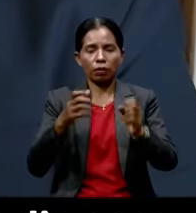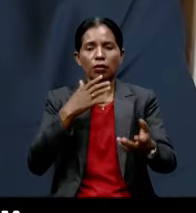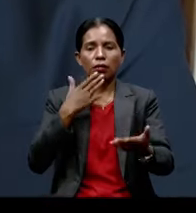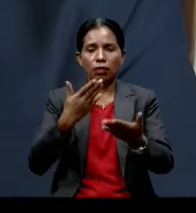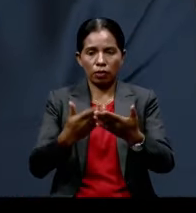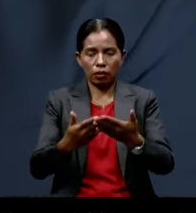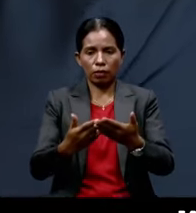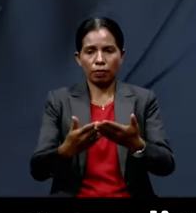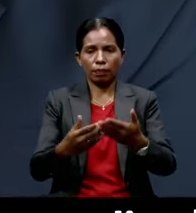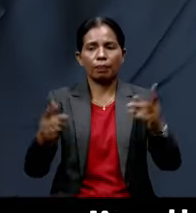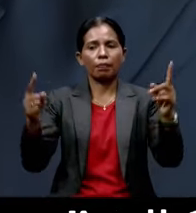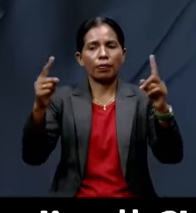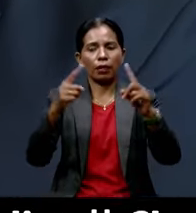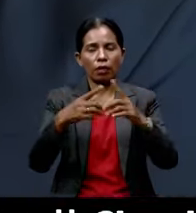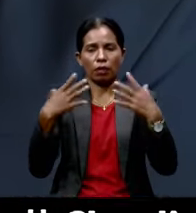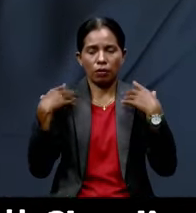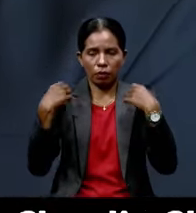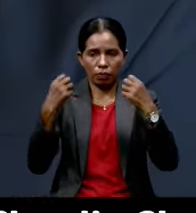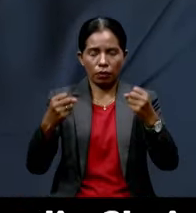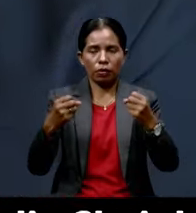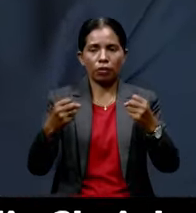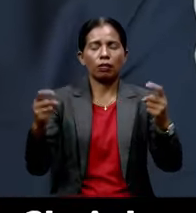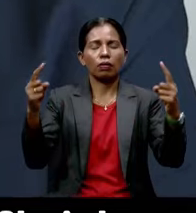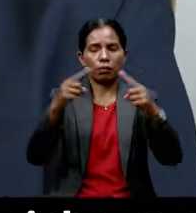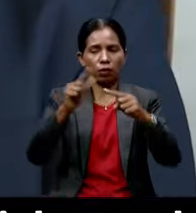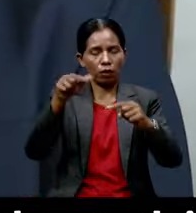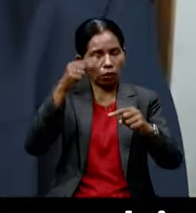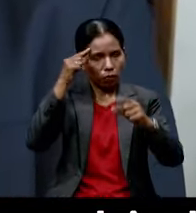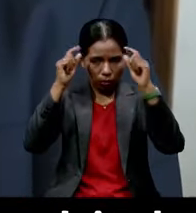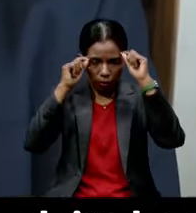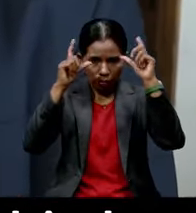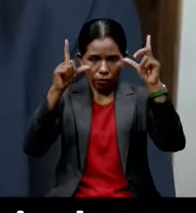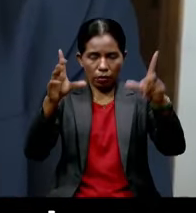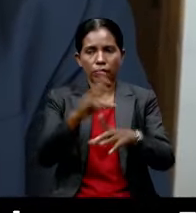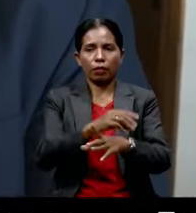mais. Forte o governo Timor-Leste